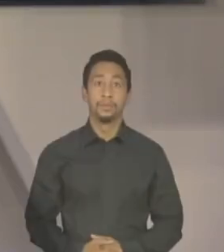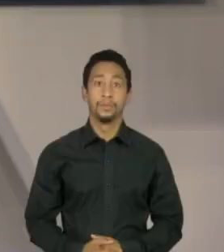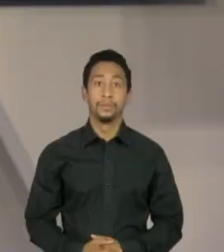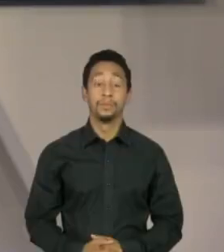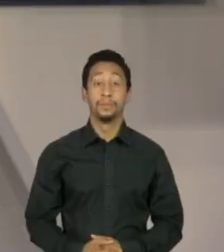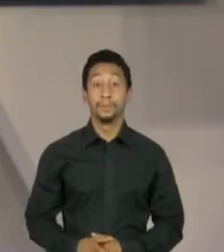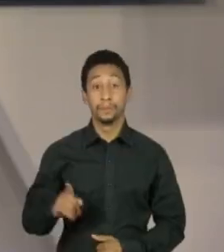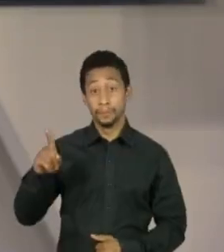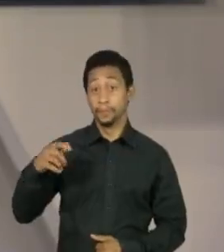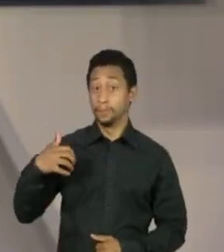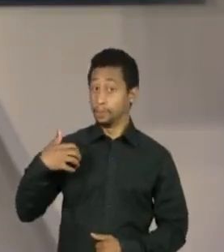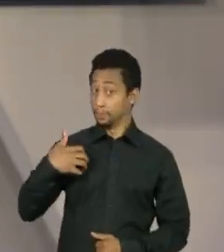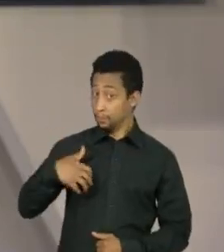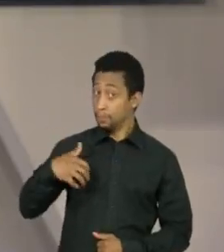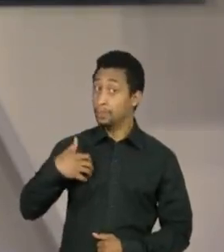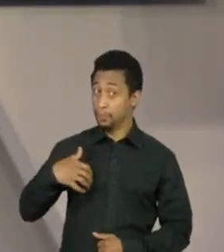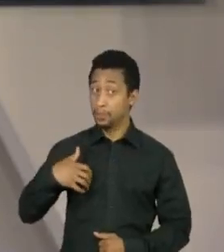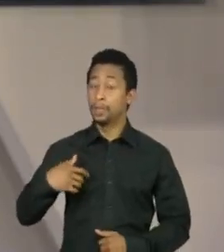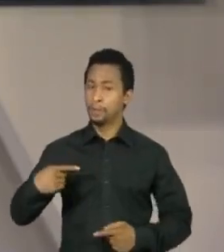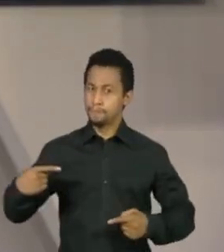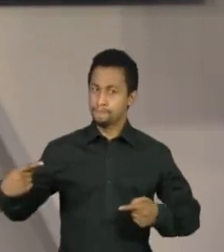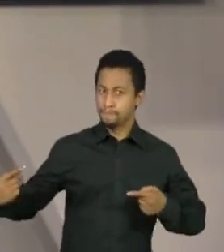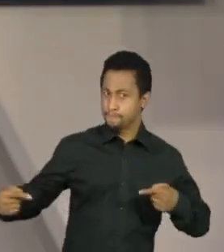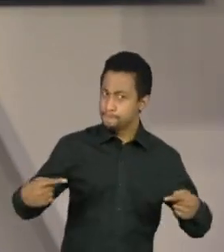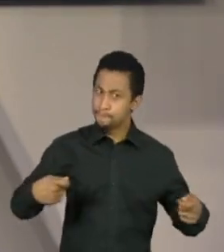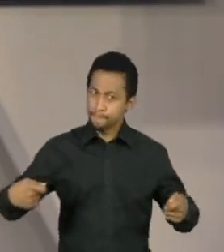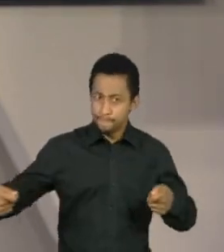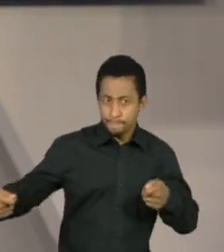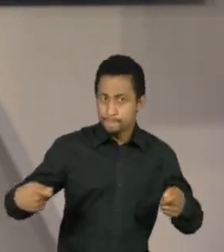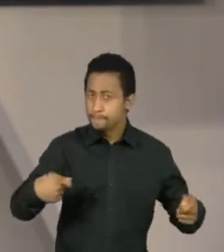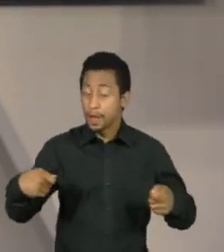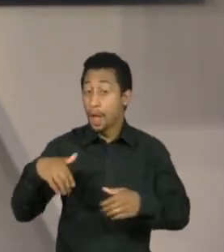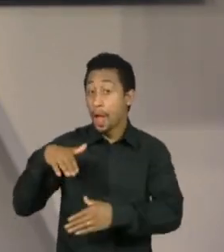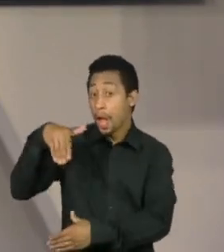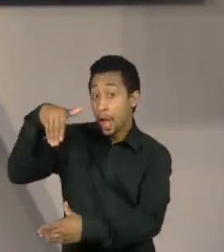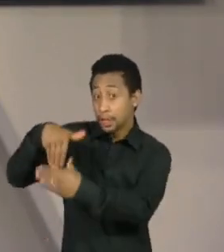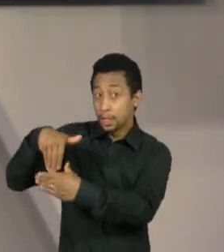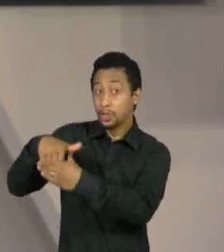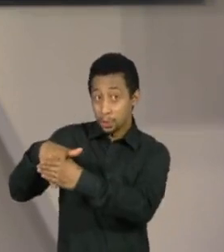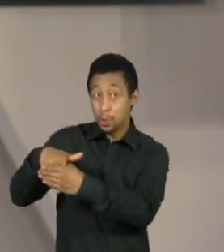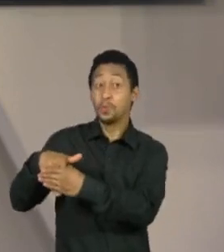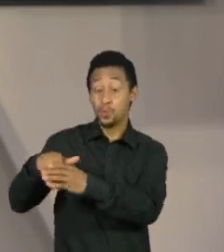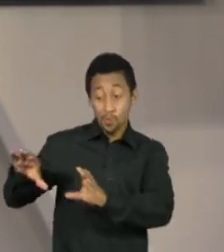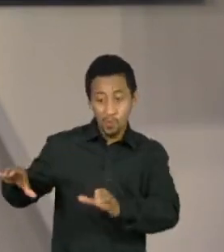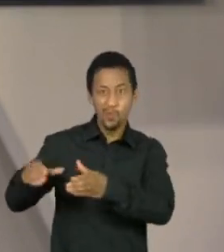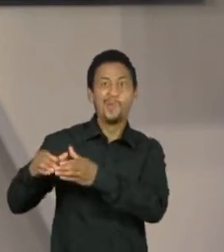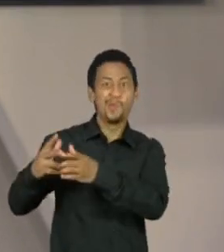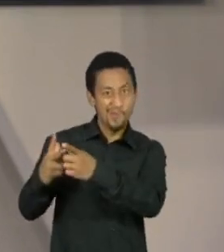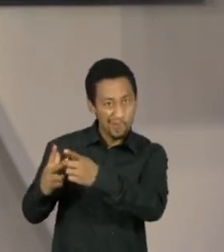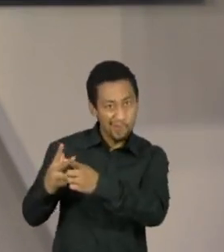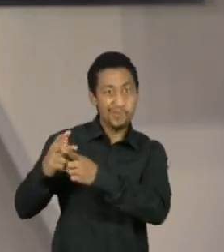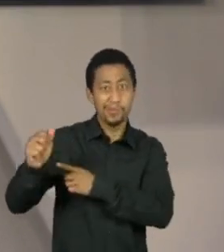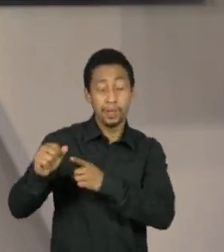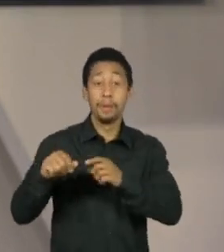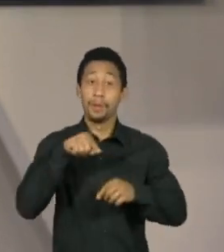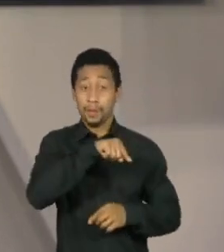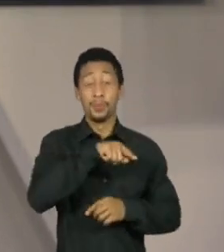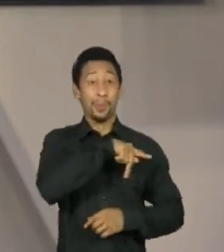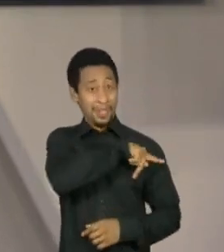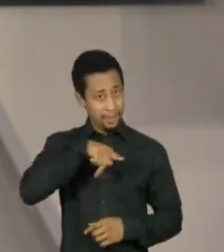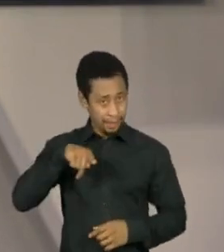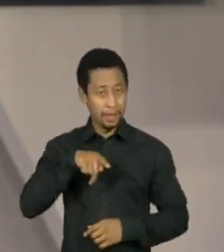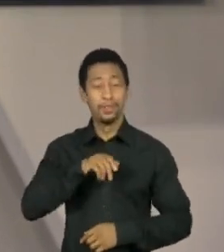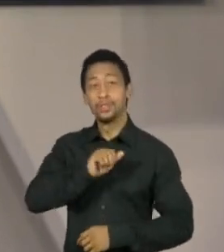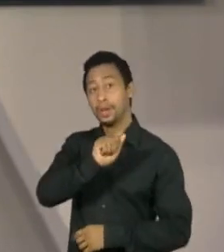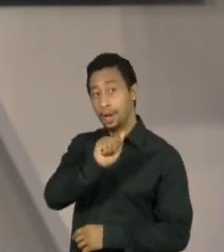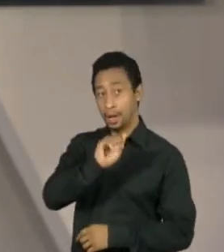e na Argentina a oposição Levou a melhor nas eleições legislativas de meio de Mandato a derrota do presidente Alberto Fernandes